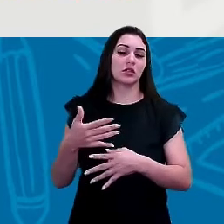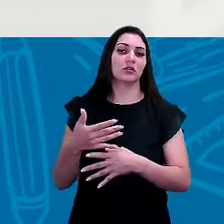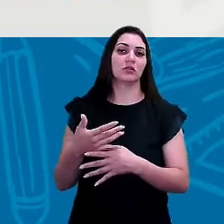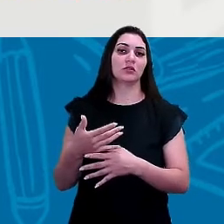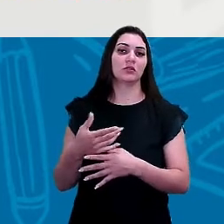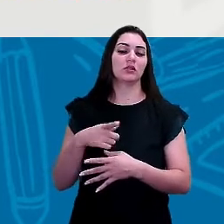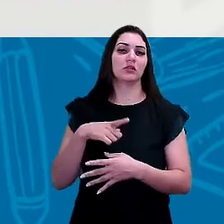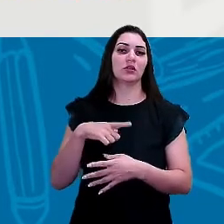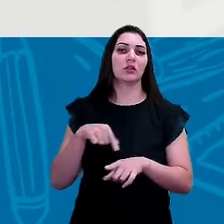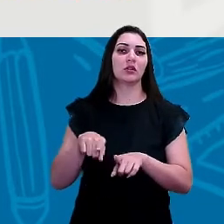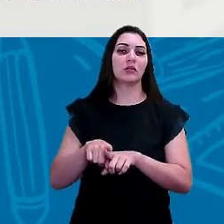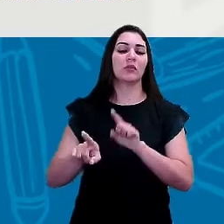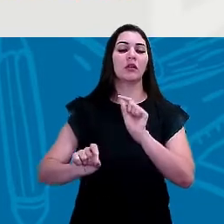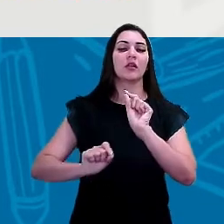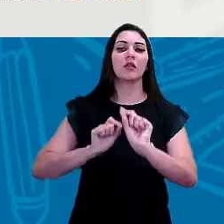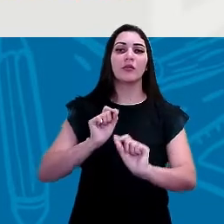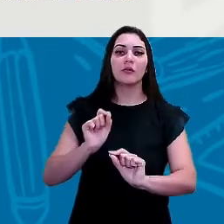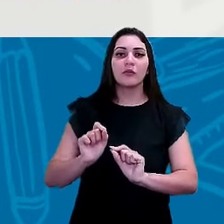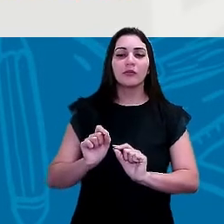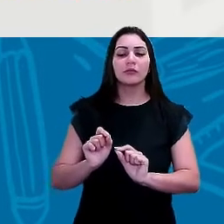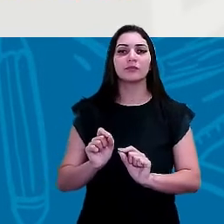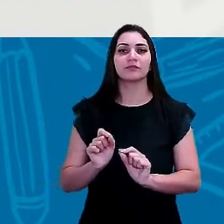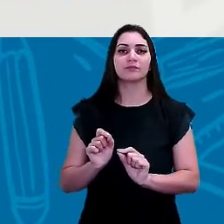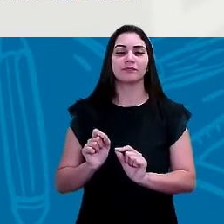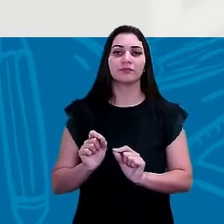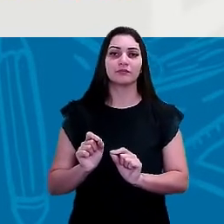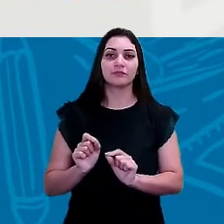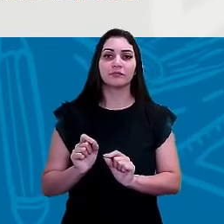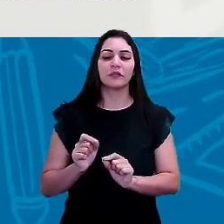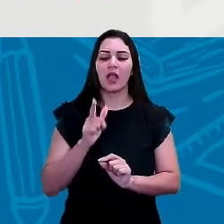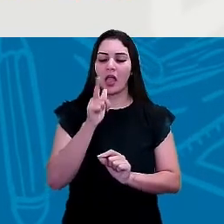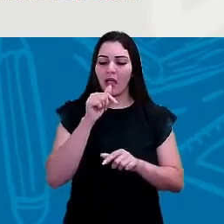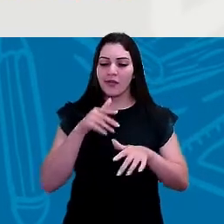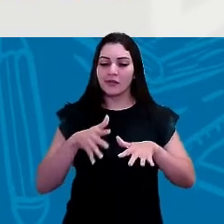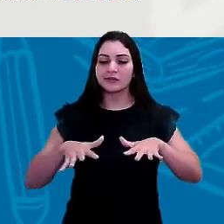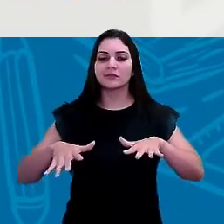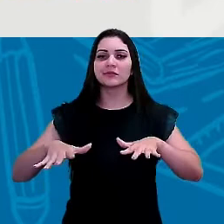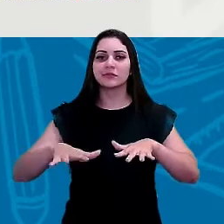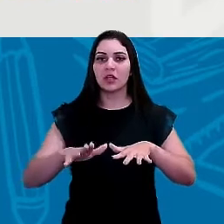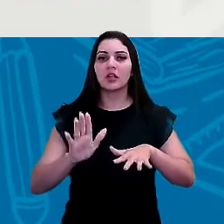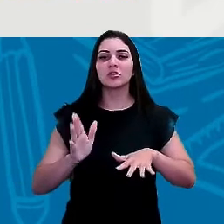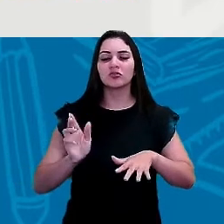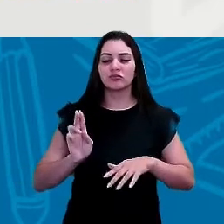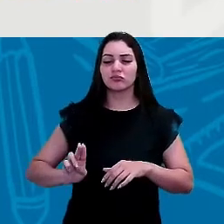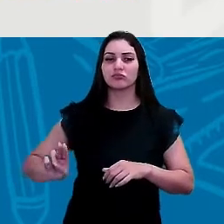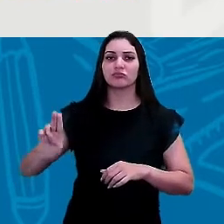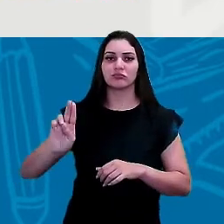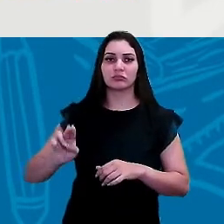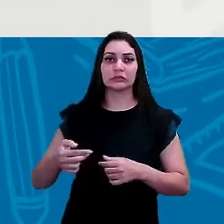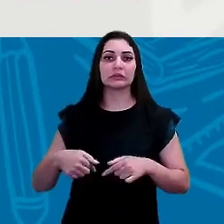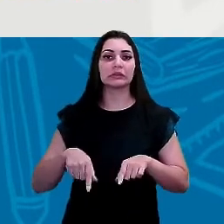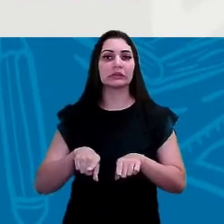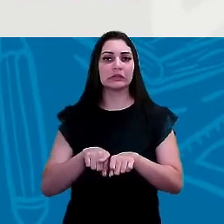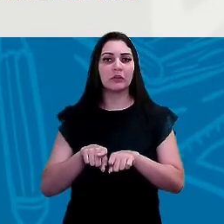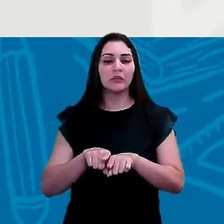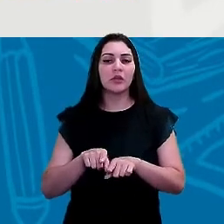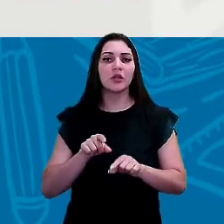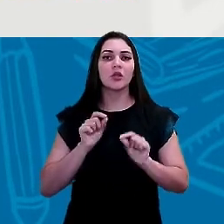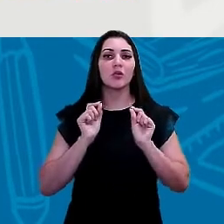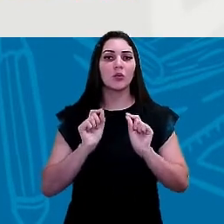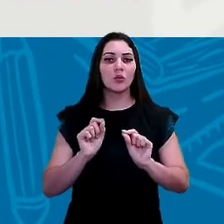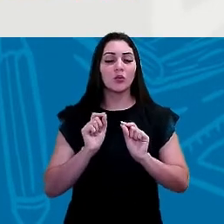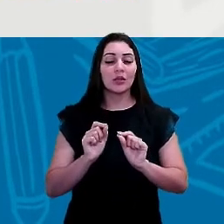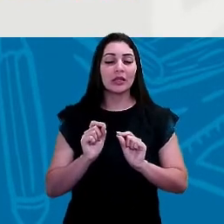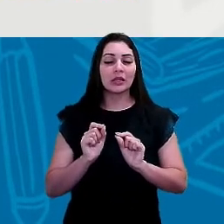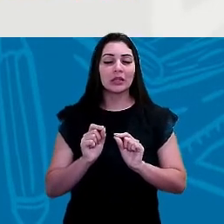uma carga sobre a rede de esgoto, sobre as águas, né, que já são utilizadas. Também a questão da produção